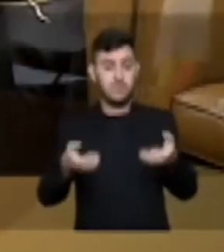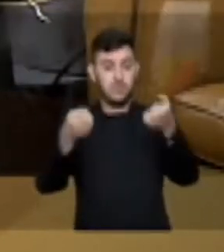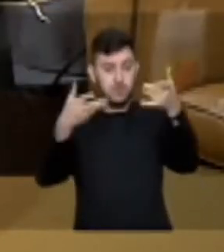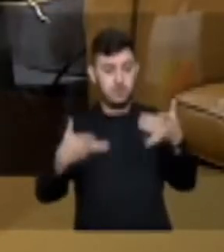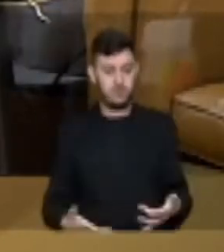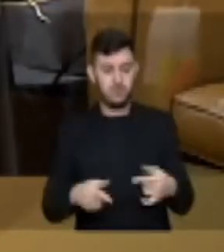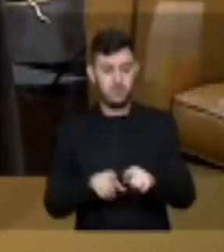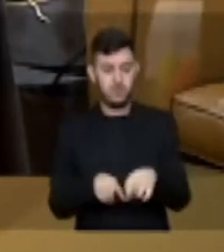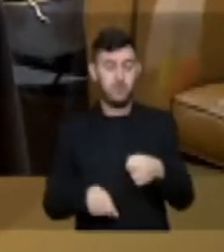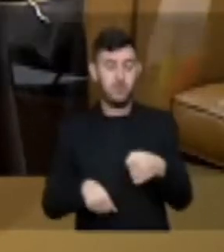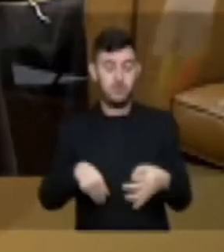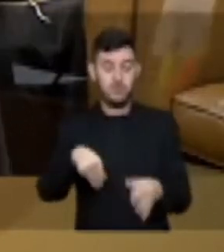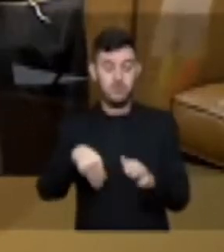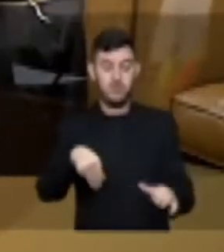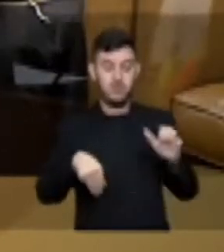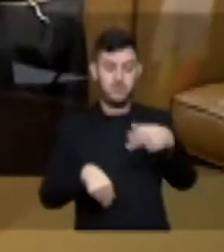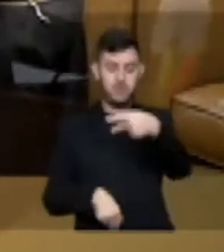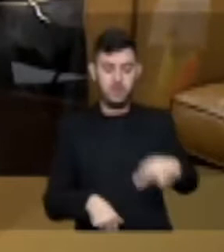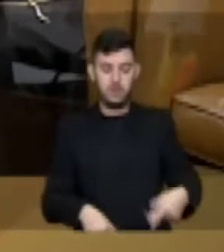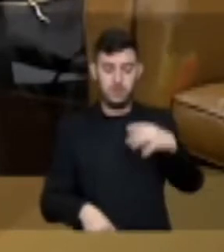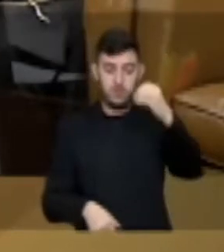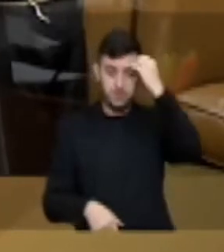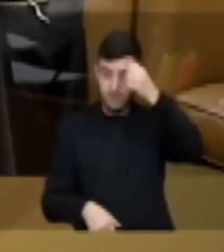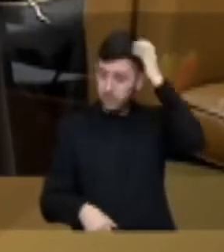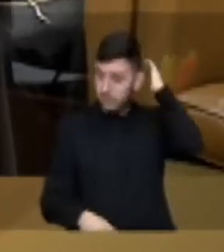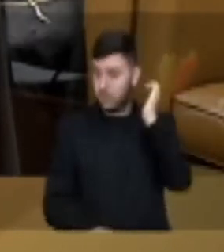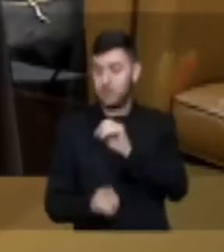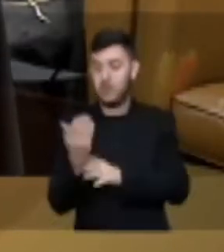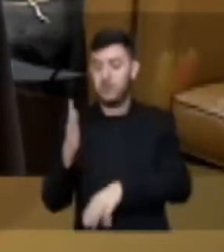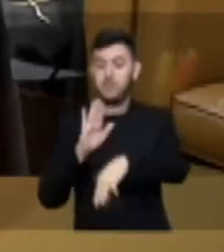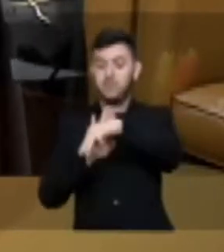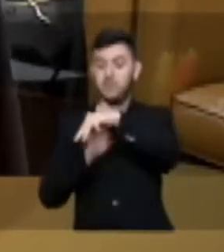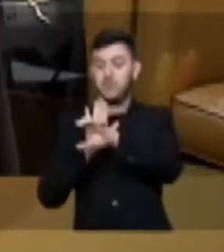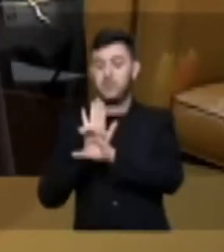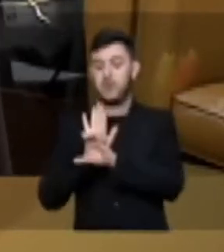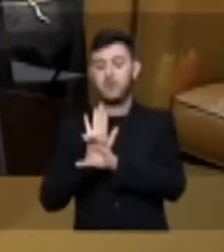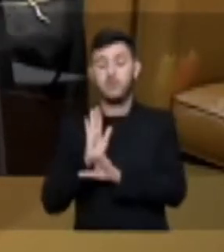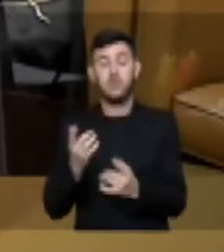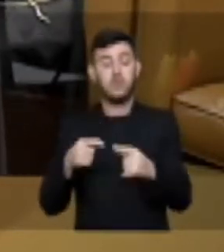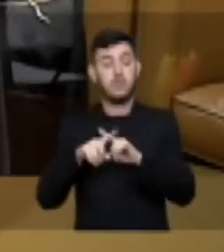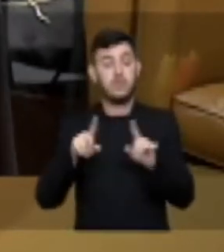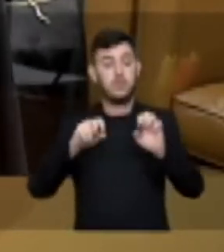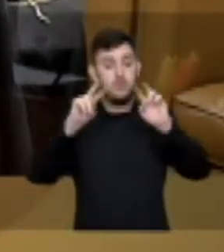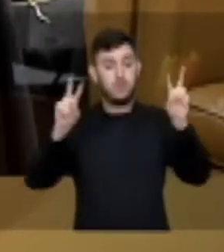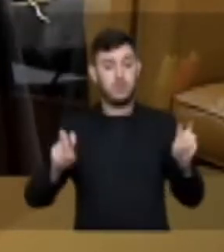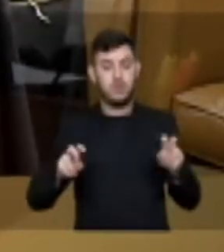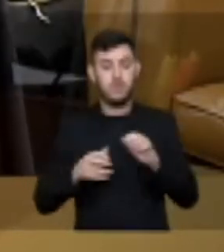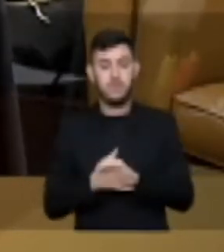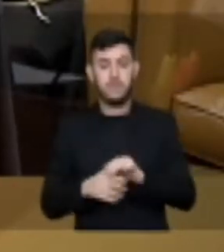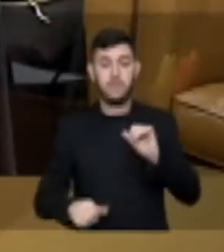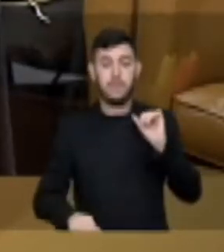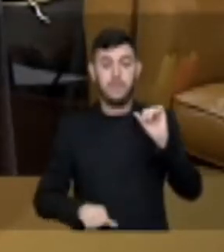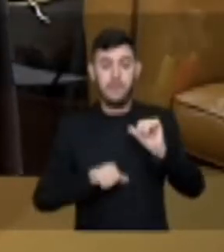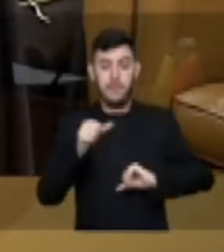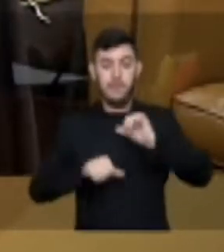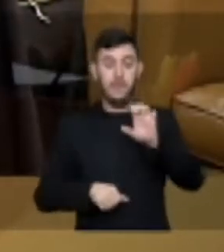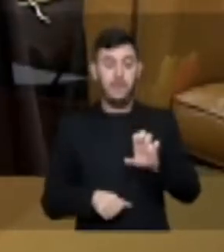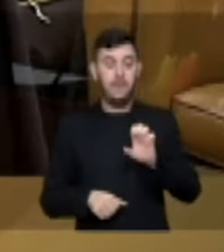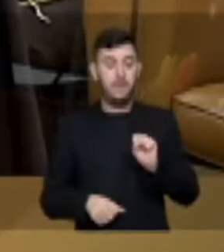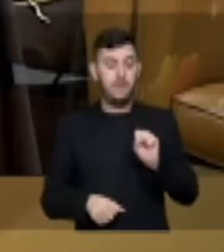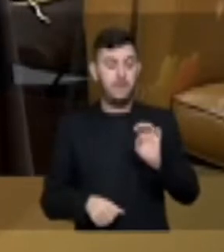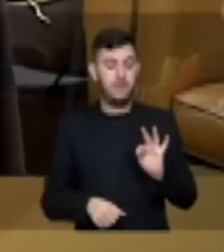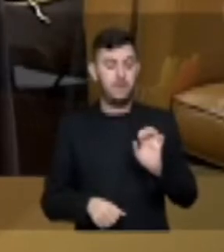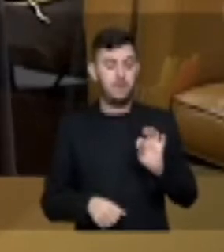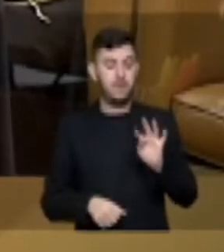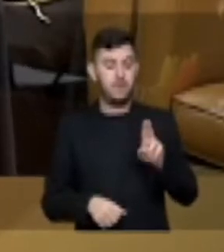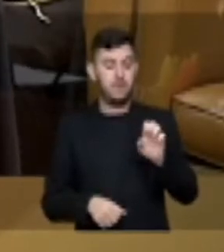o ministro-presidente Luiz Fux, ao indeferir a medida cautelar, abro aspas, a manutenção do status quo perpetua a